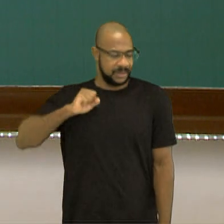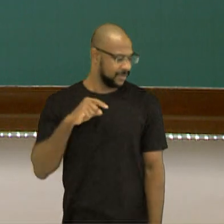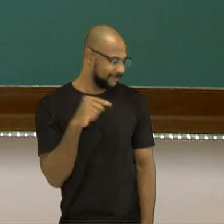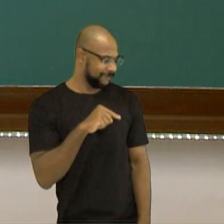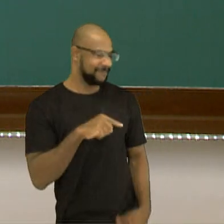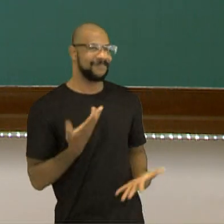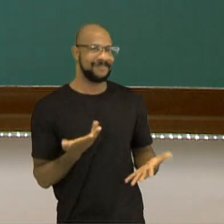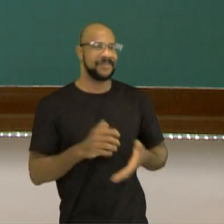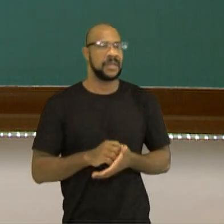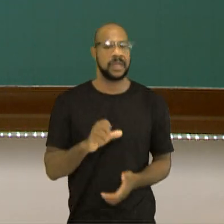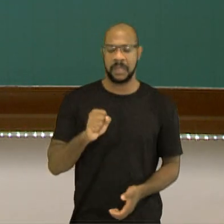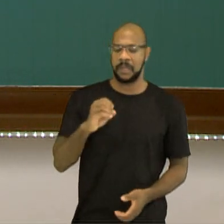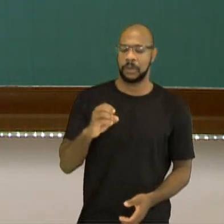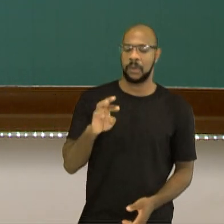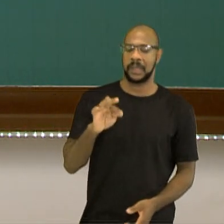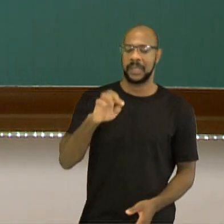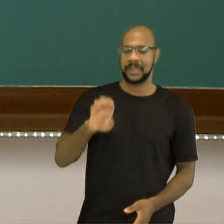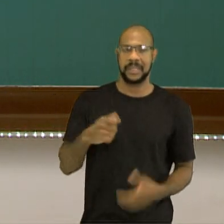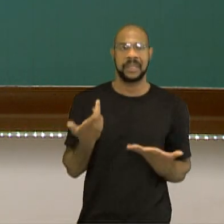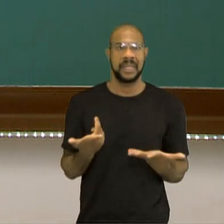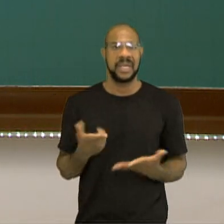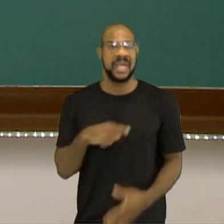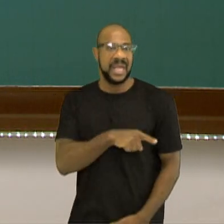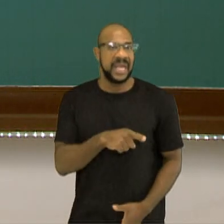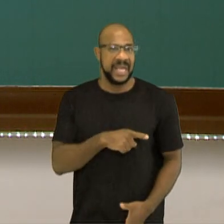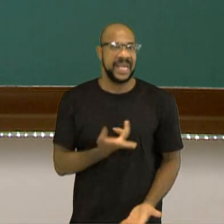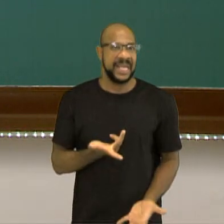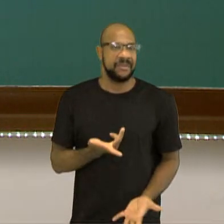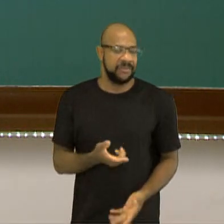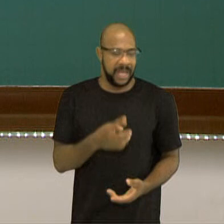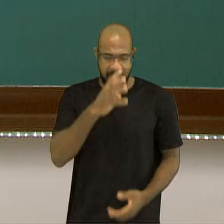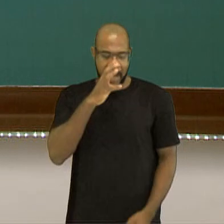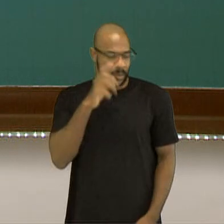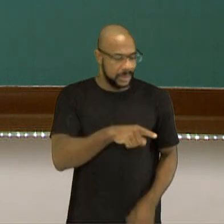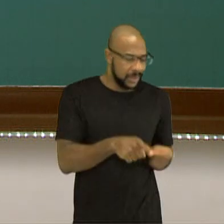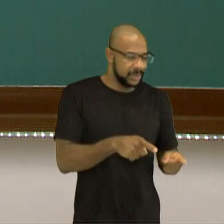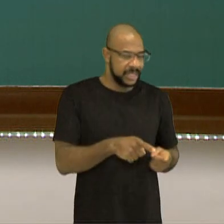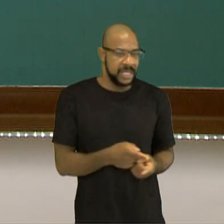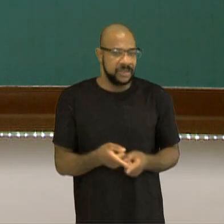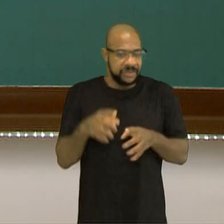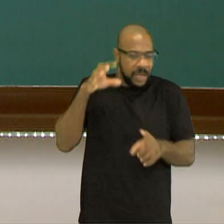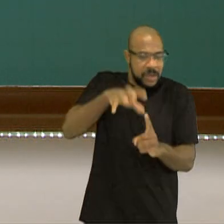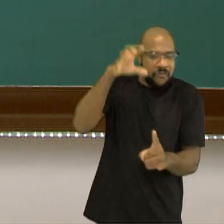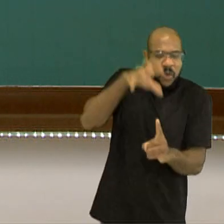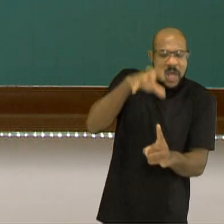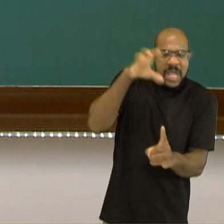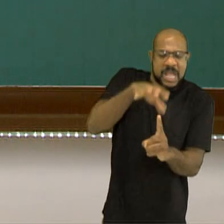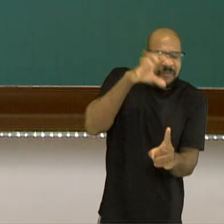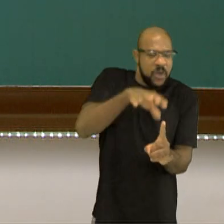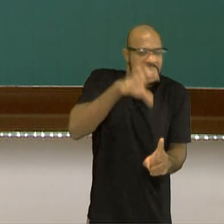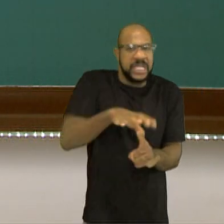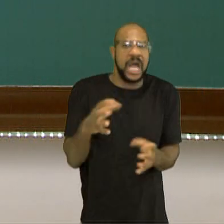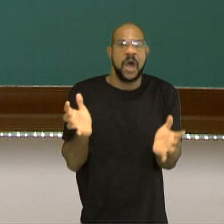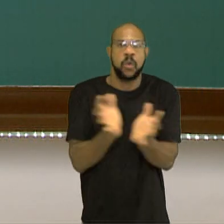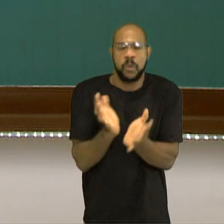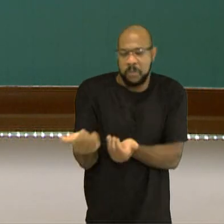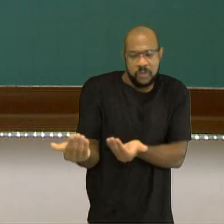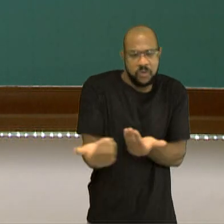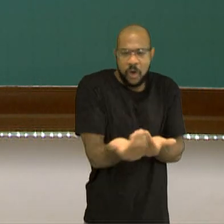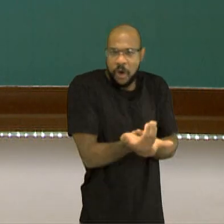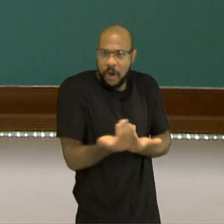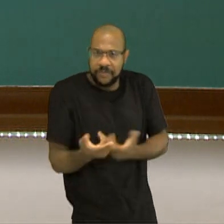Sócrates foi acusado de corromper a juventude e de duvidar dos deuses oficiais da